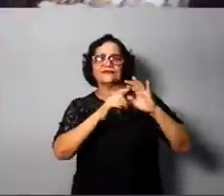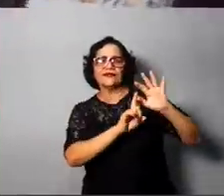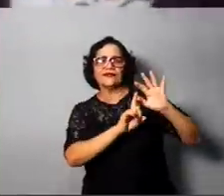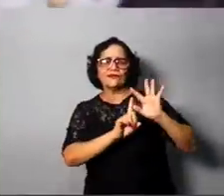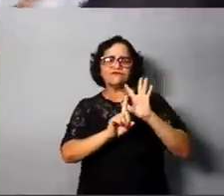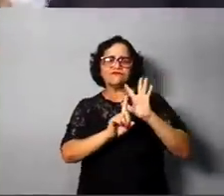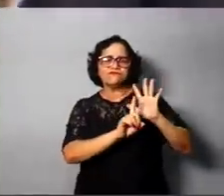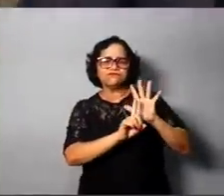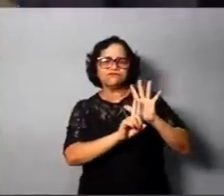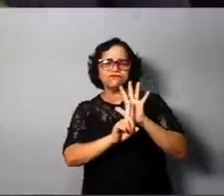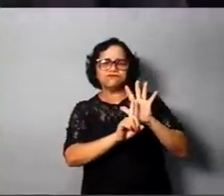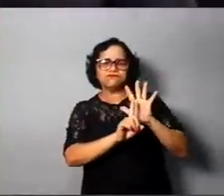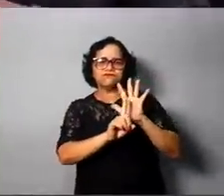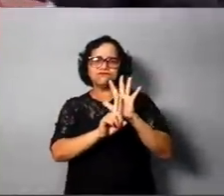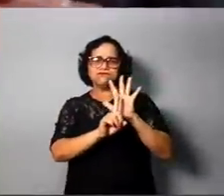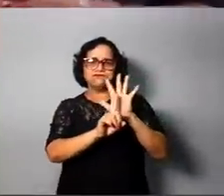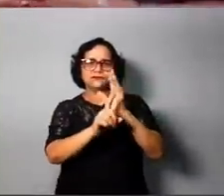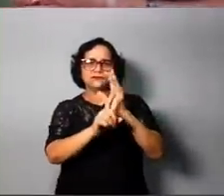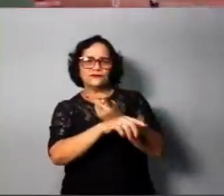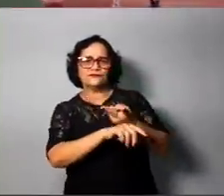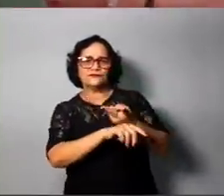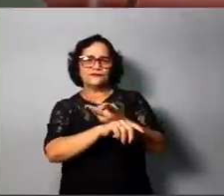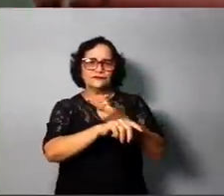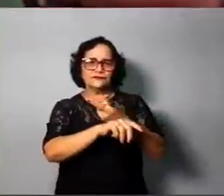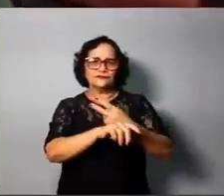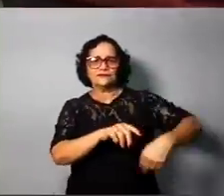busca do reino de Deus e da